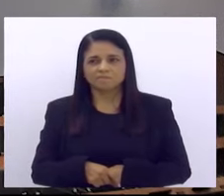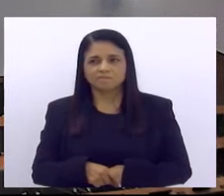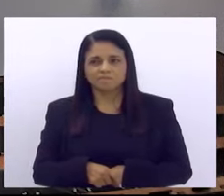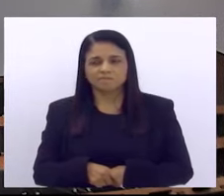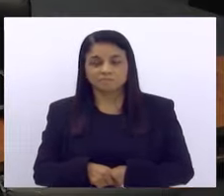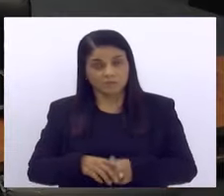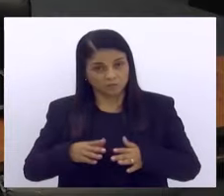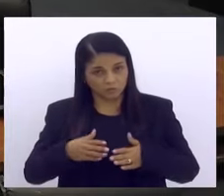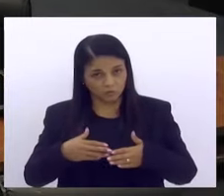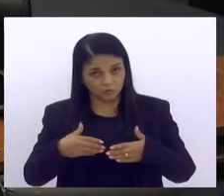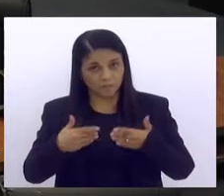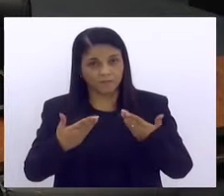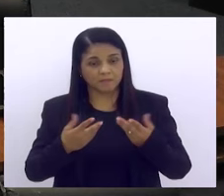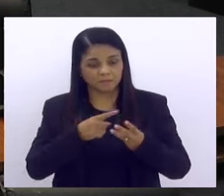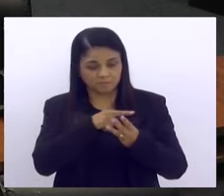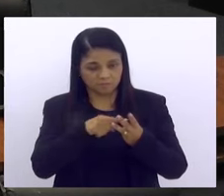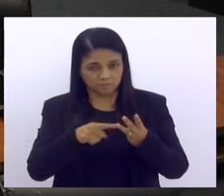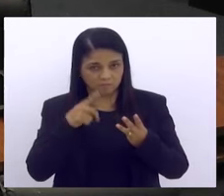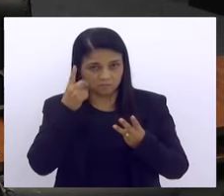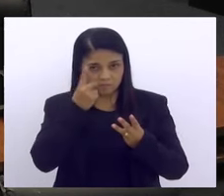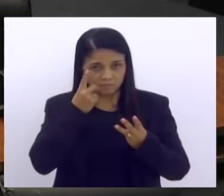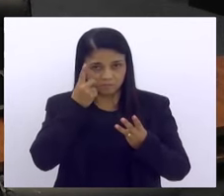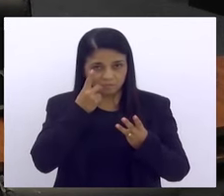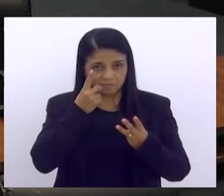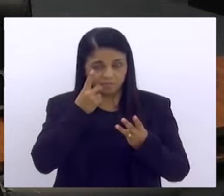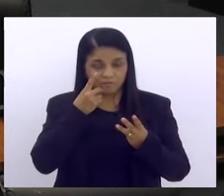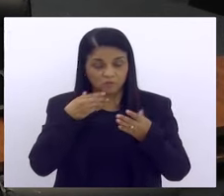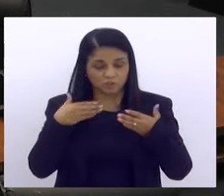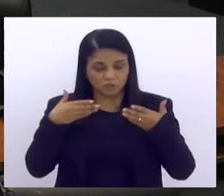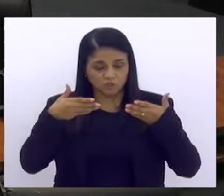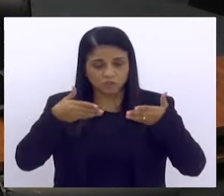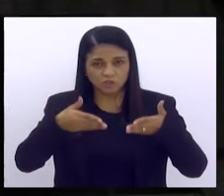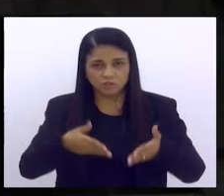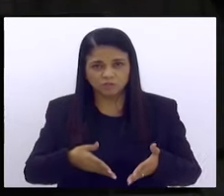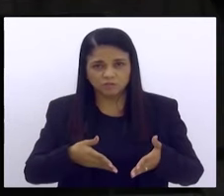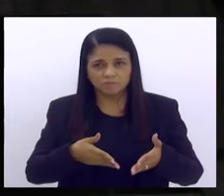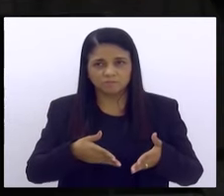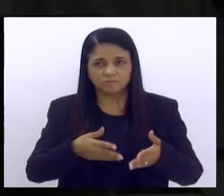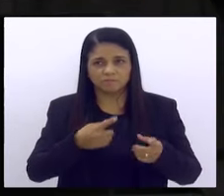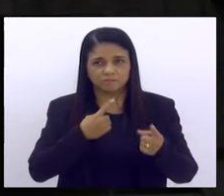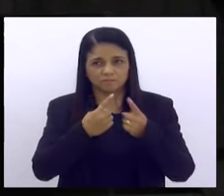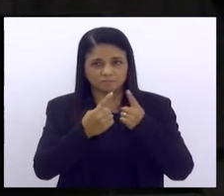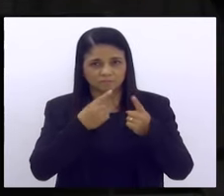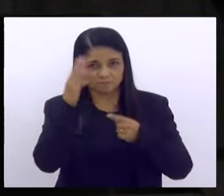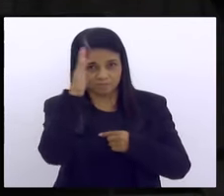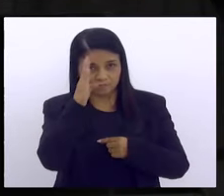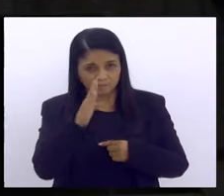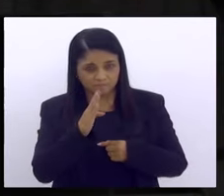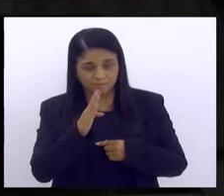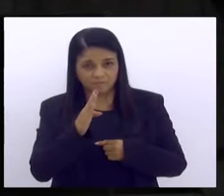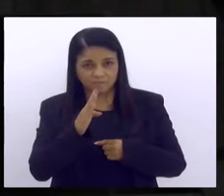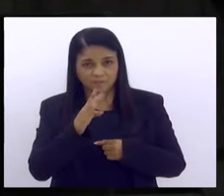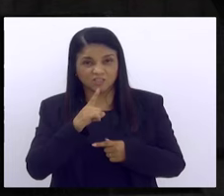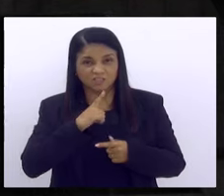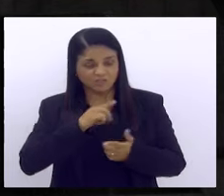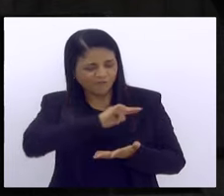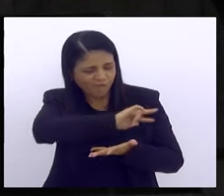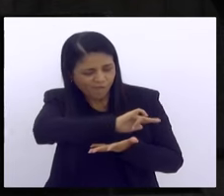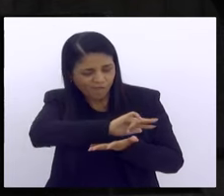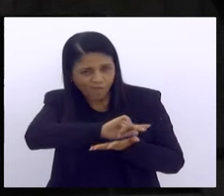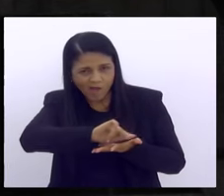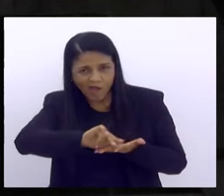para nossa surpresa, senhor presidente, quando nós chegamos ao local, havia